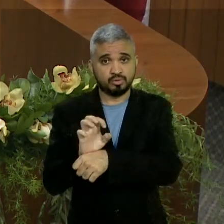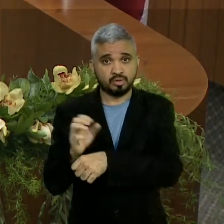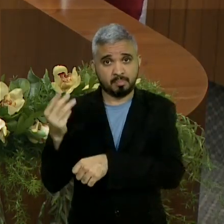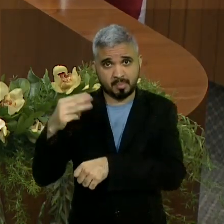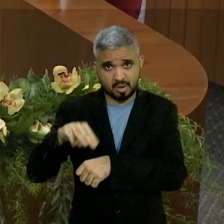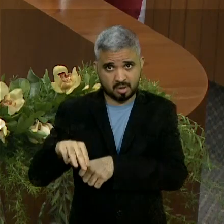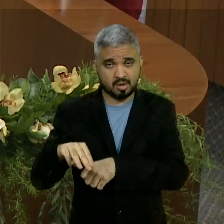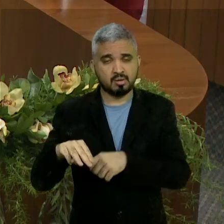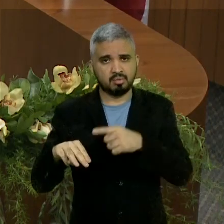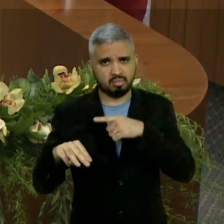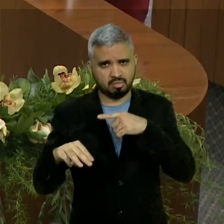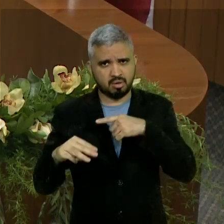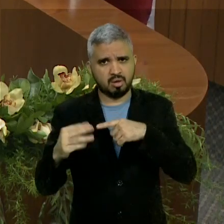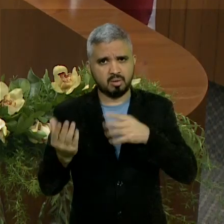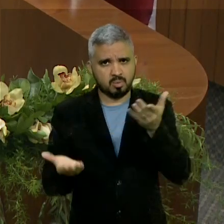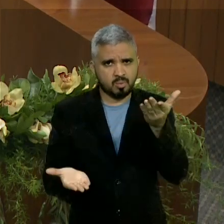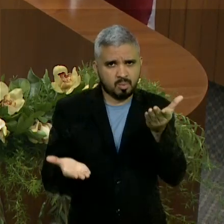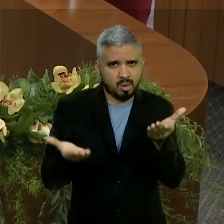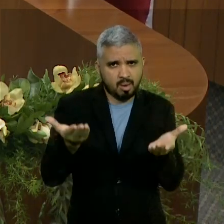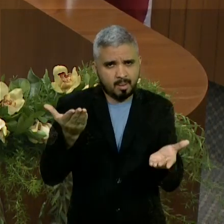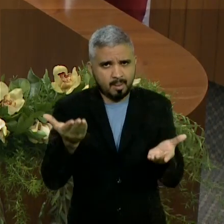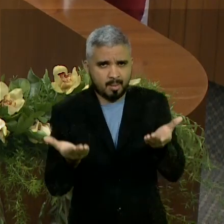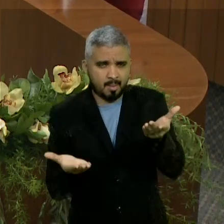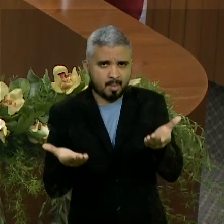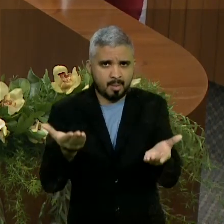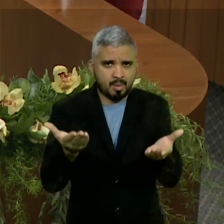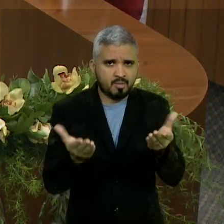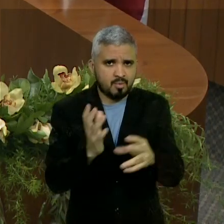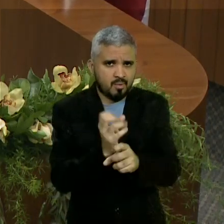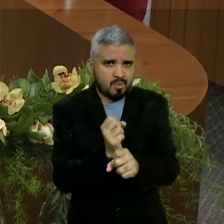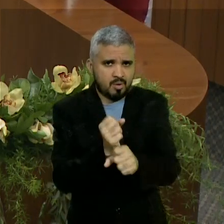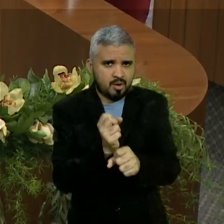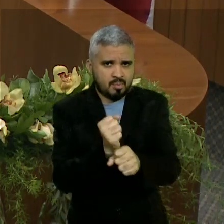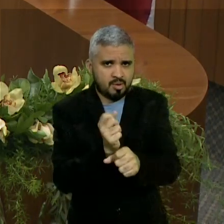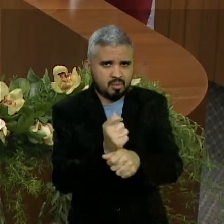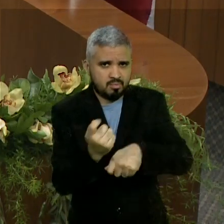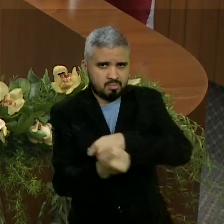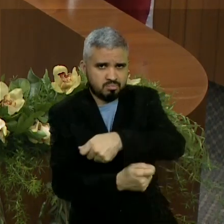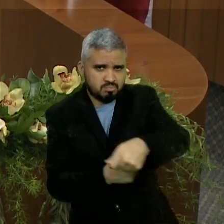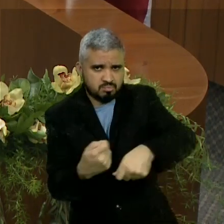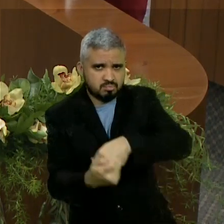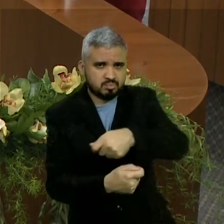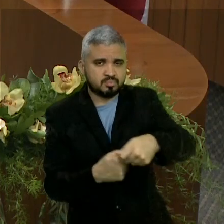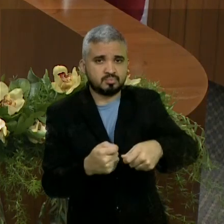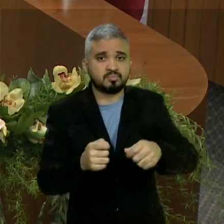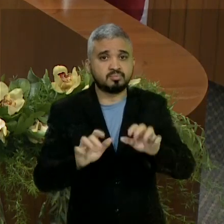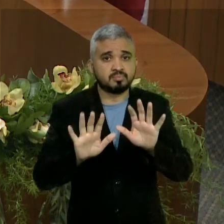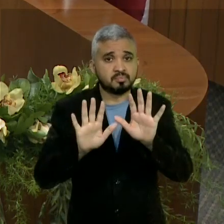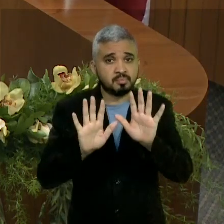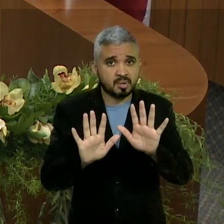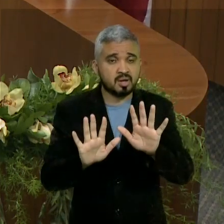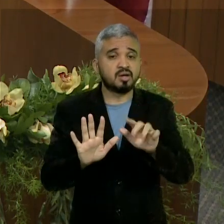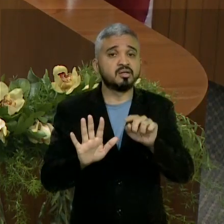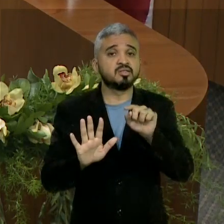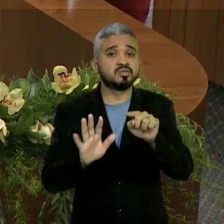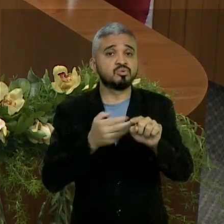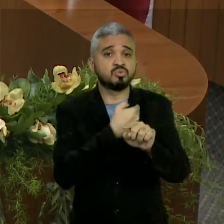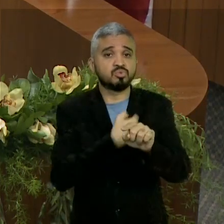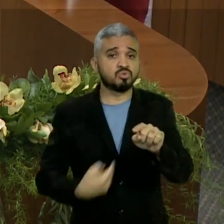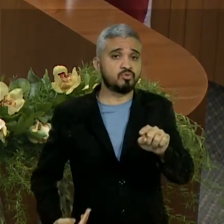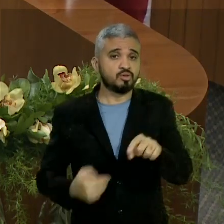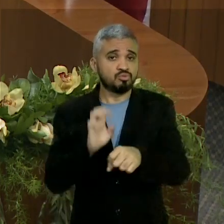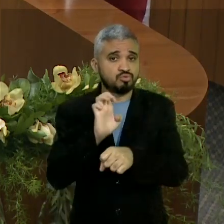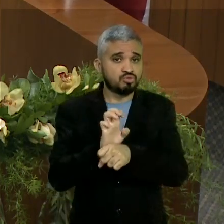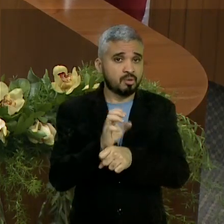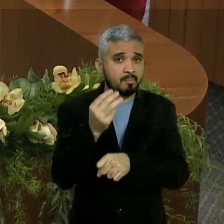obtida com o não pagamento de parcelas da dívida pública garantida pela união aos municípios maraes não foi